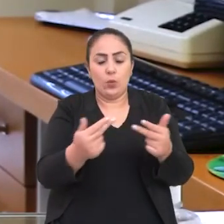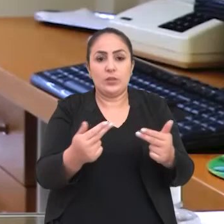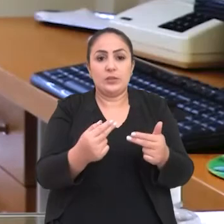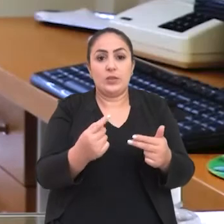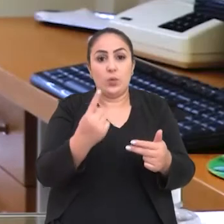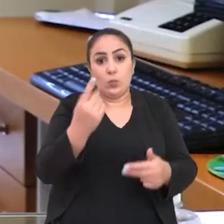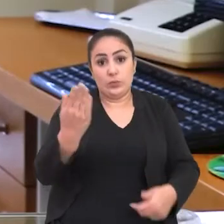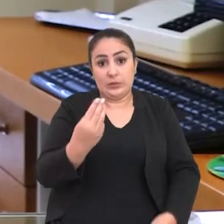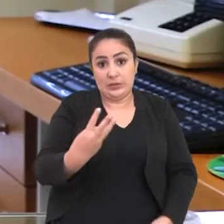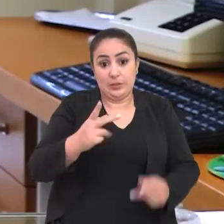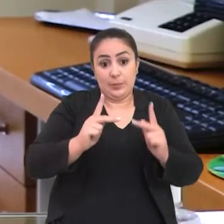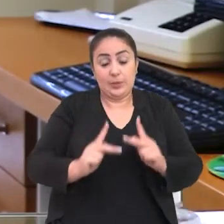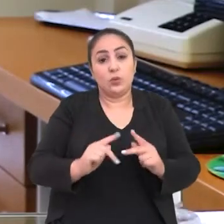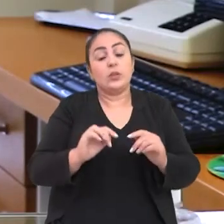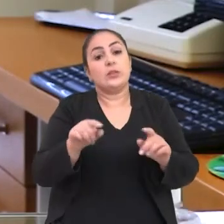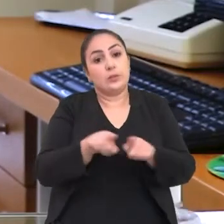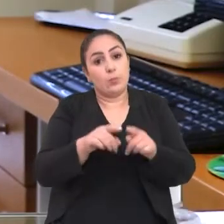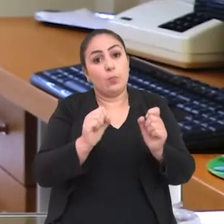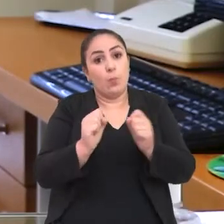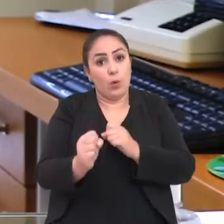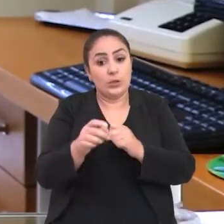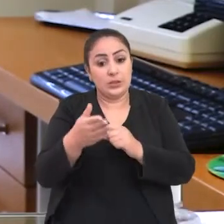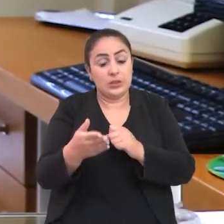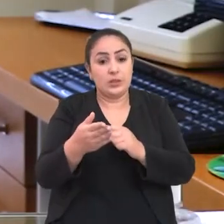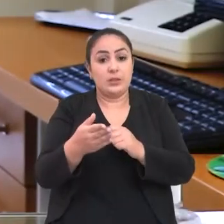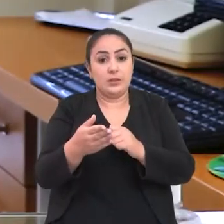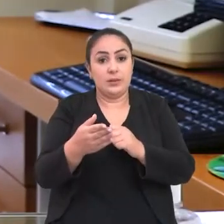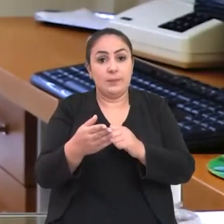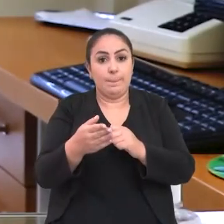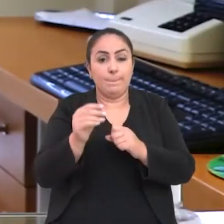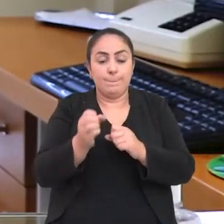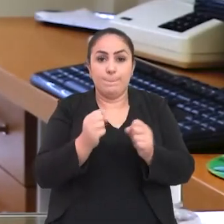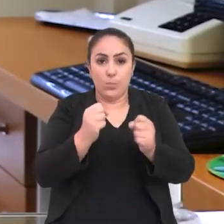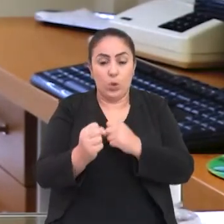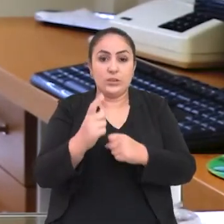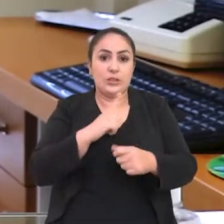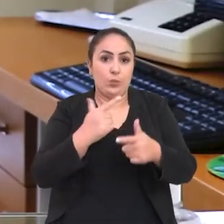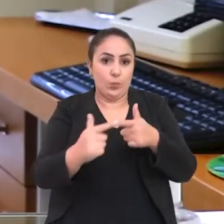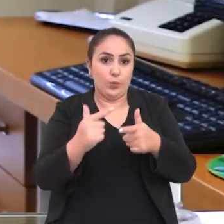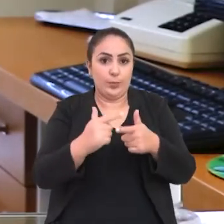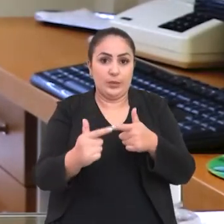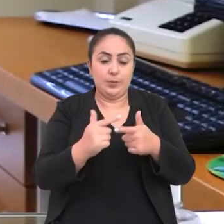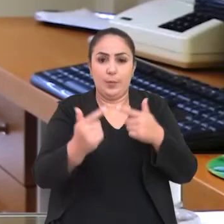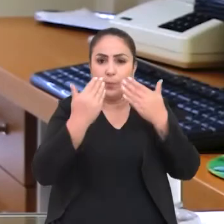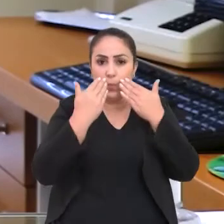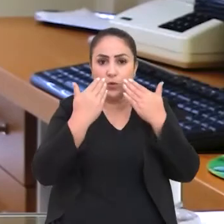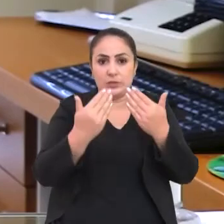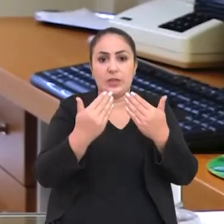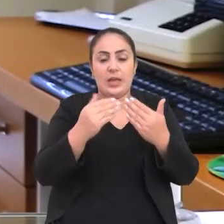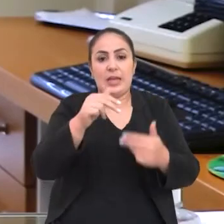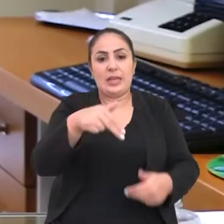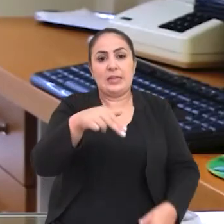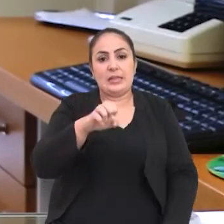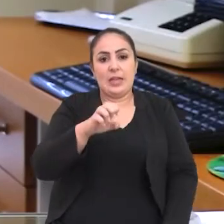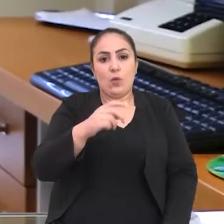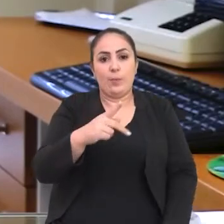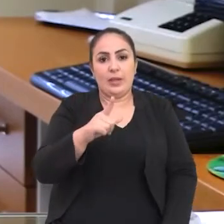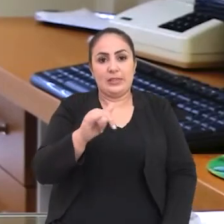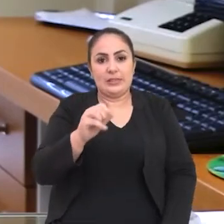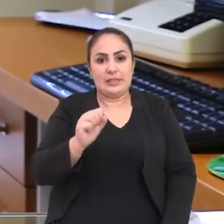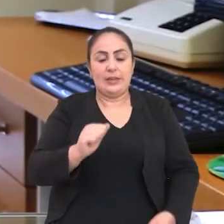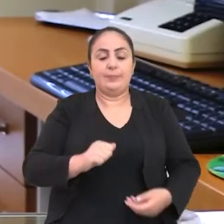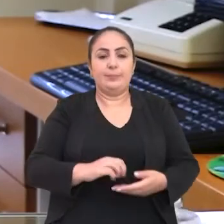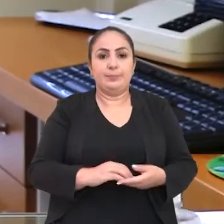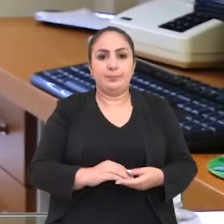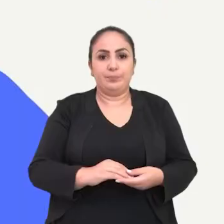e até talvez um terço dos casos, e isso ser uma das manifestação da